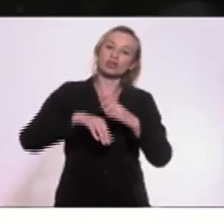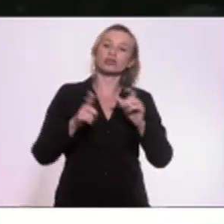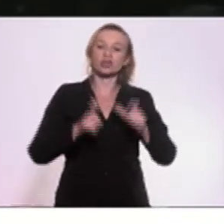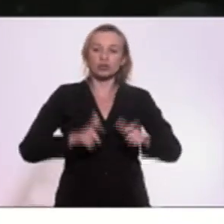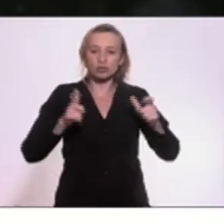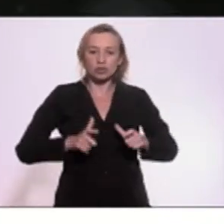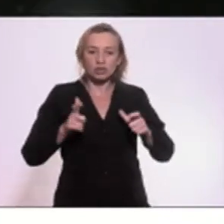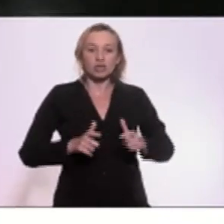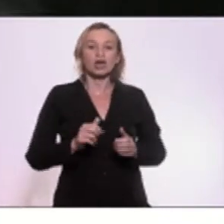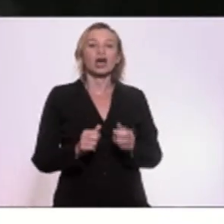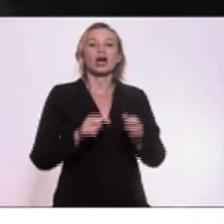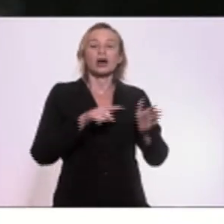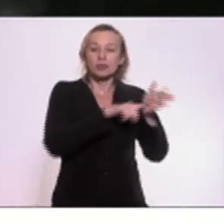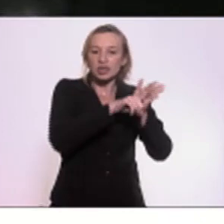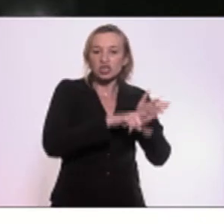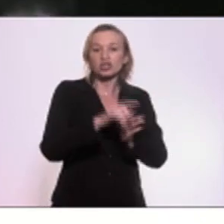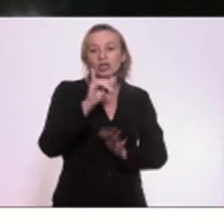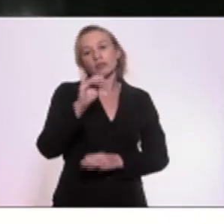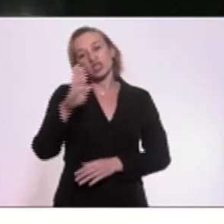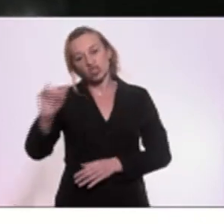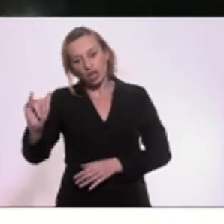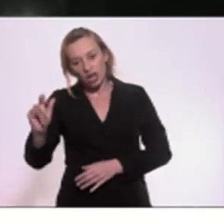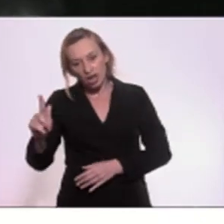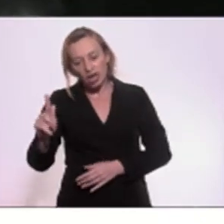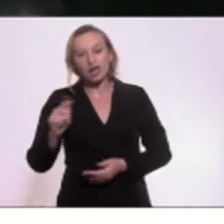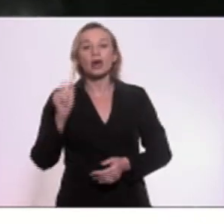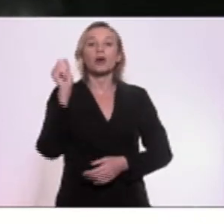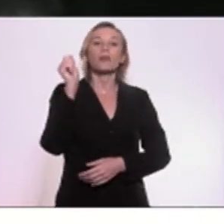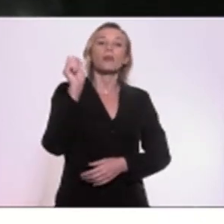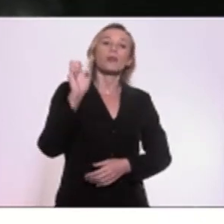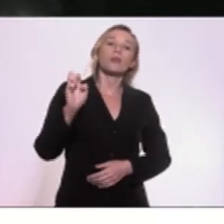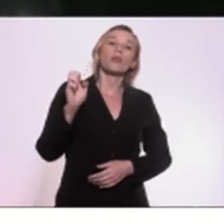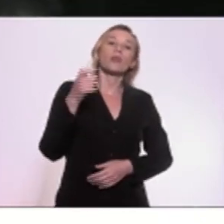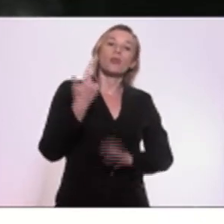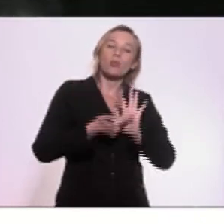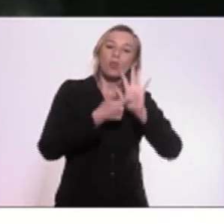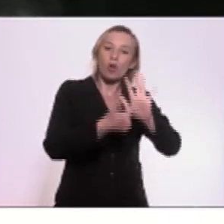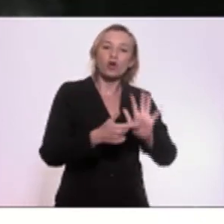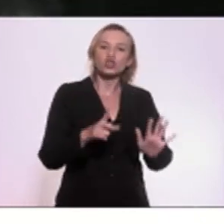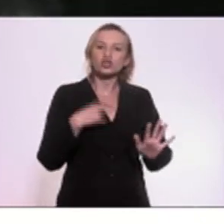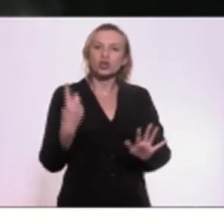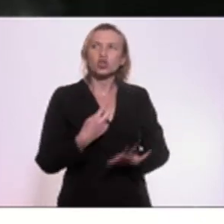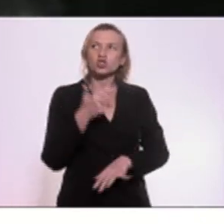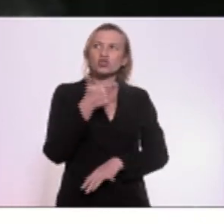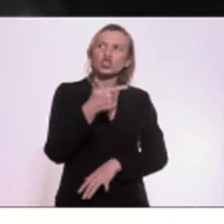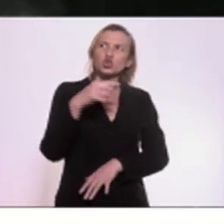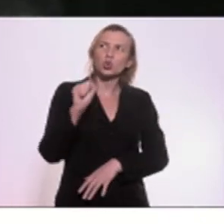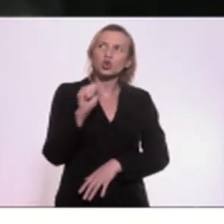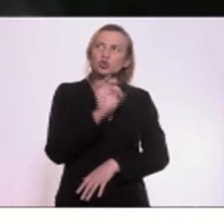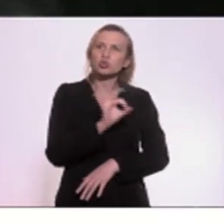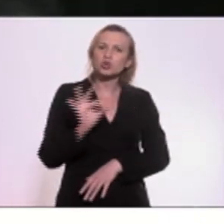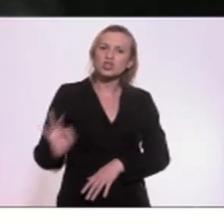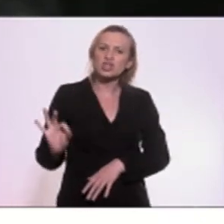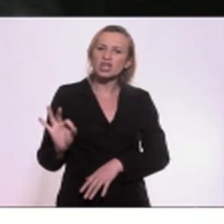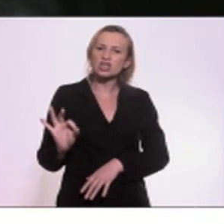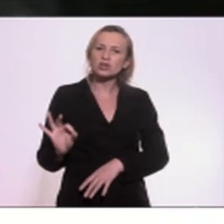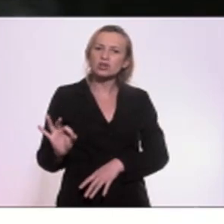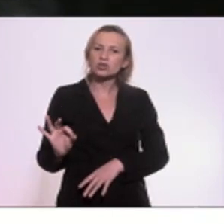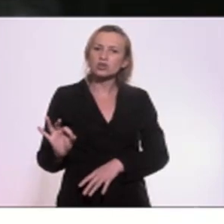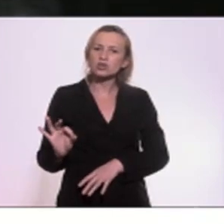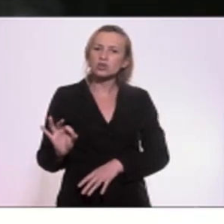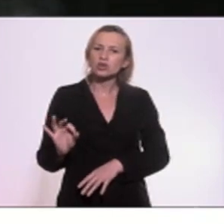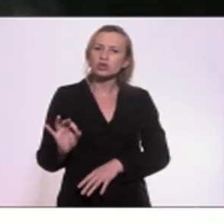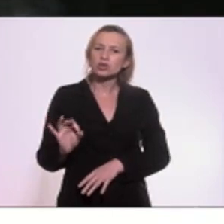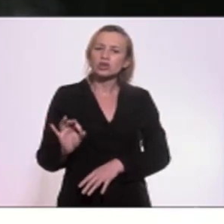a pesquisa do IBGE demonstra que nós temos cerca de 28% da ocupação do